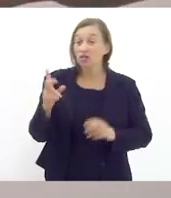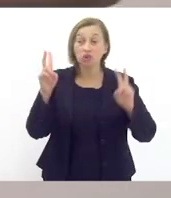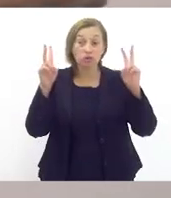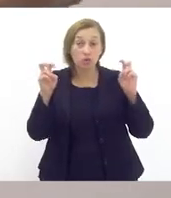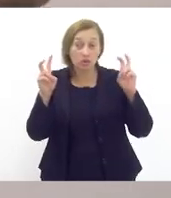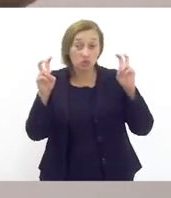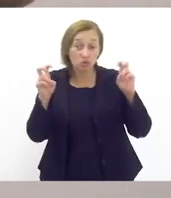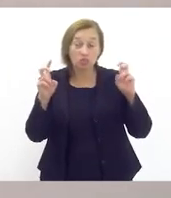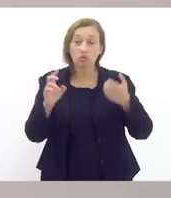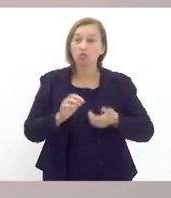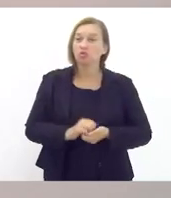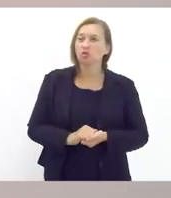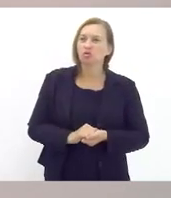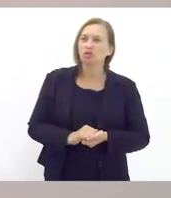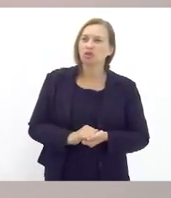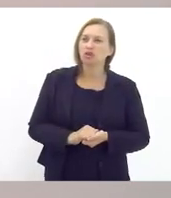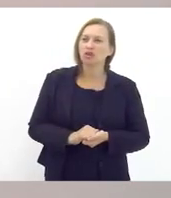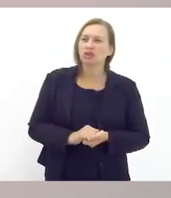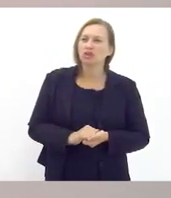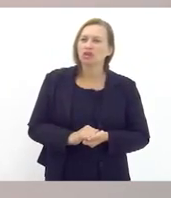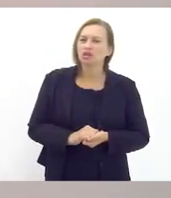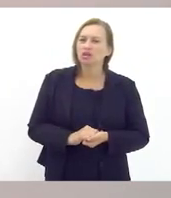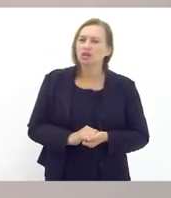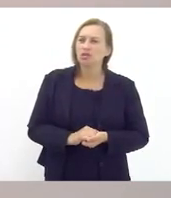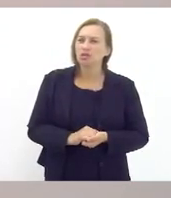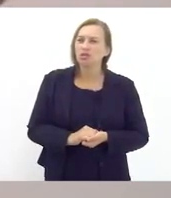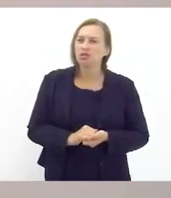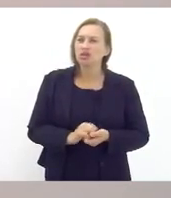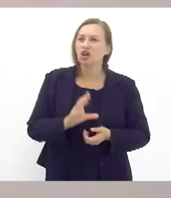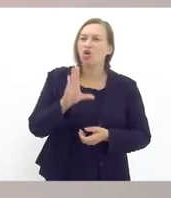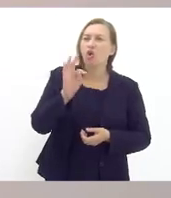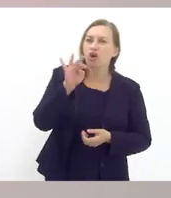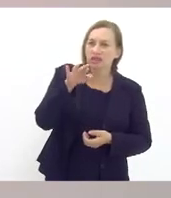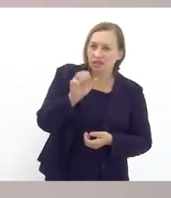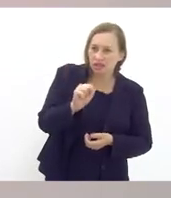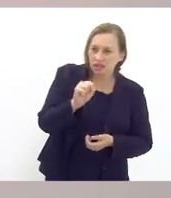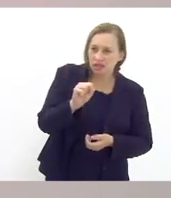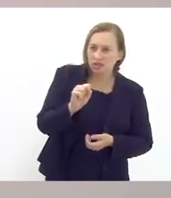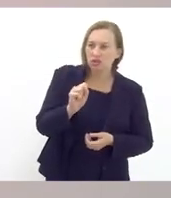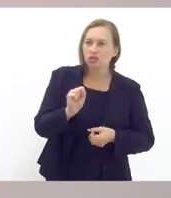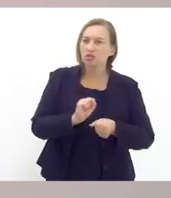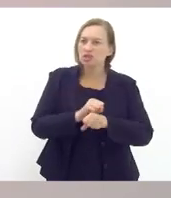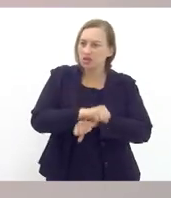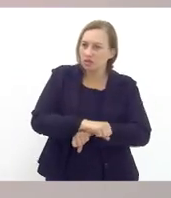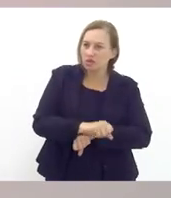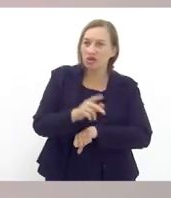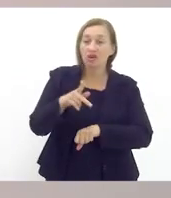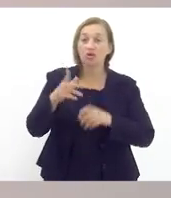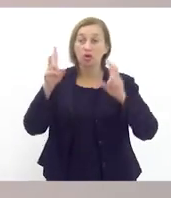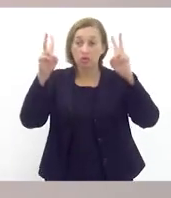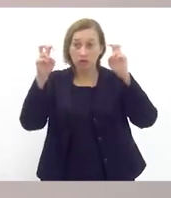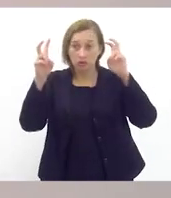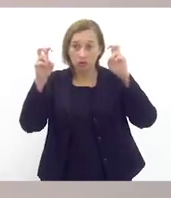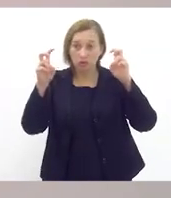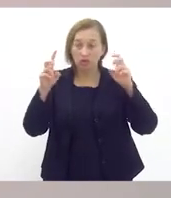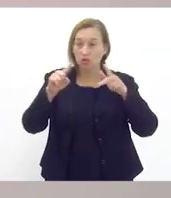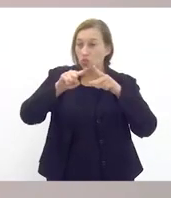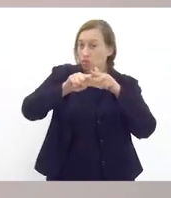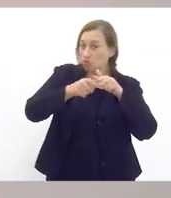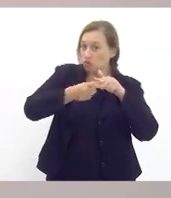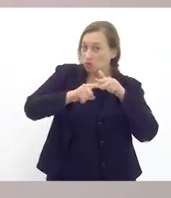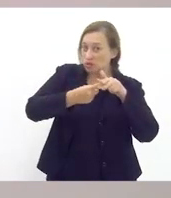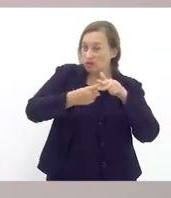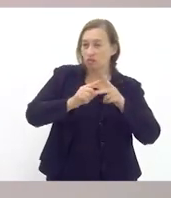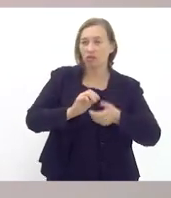questão da diversidade da questão das cotas o nosso seminário teve como tema As Reparações